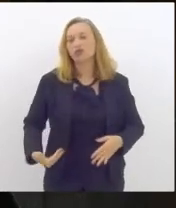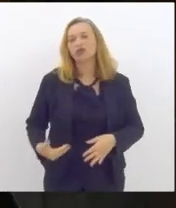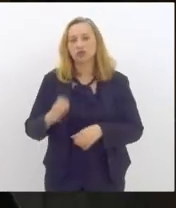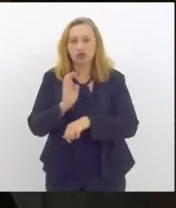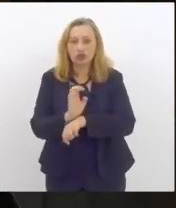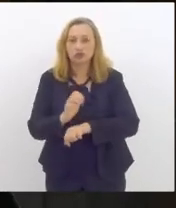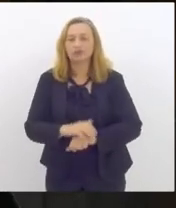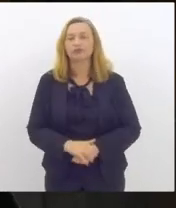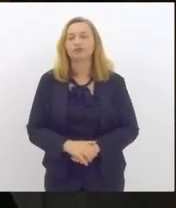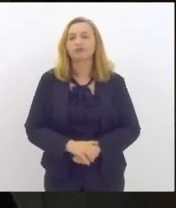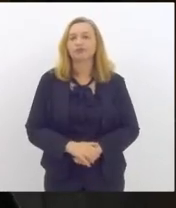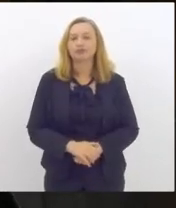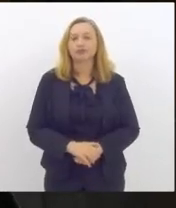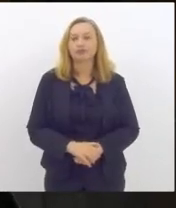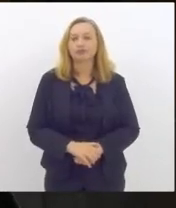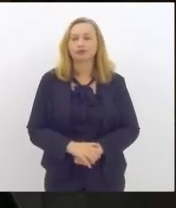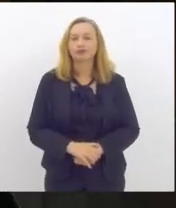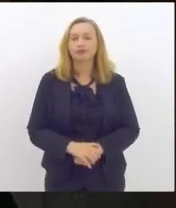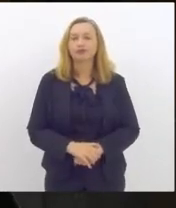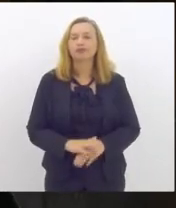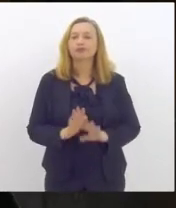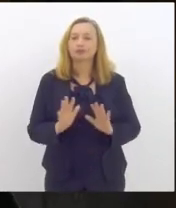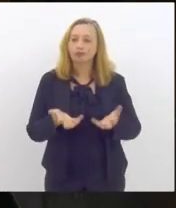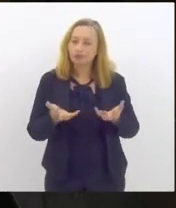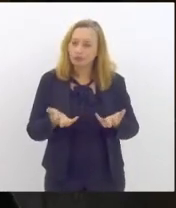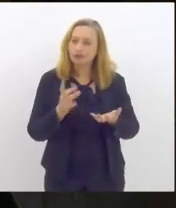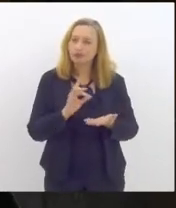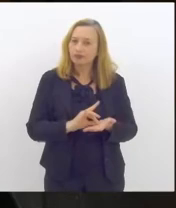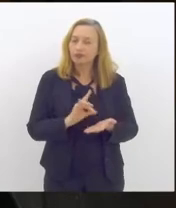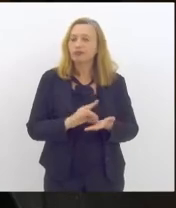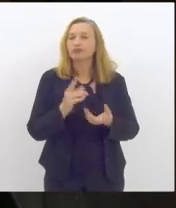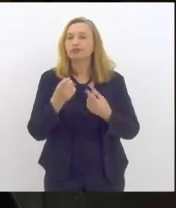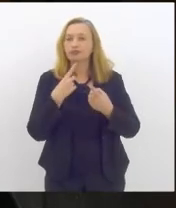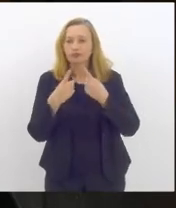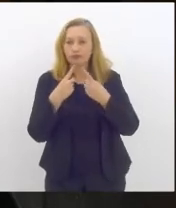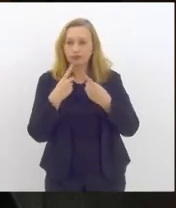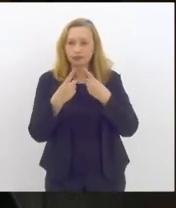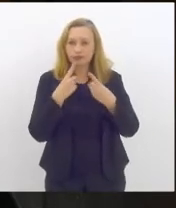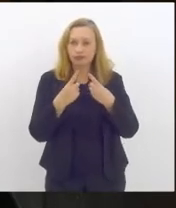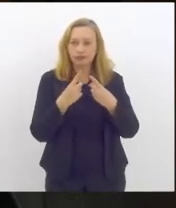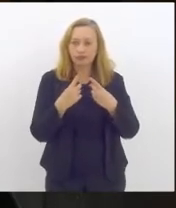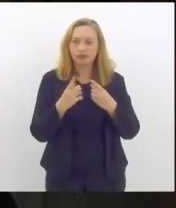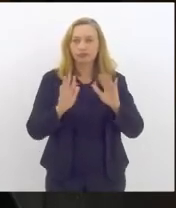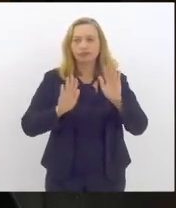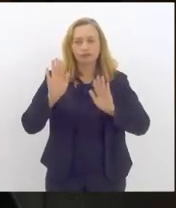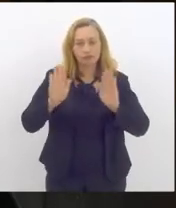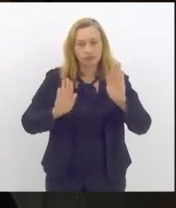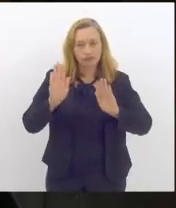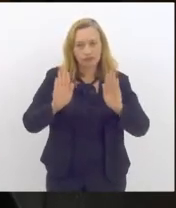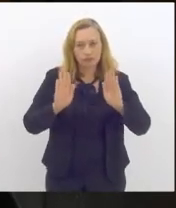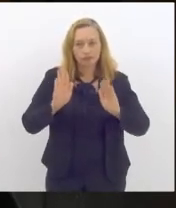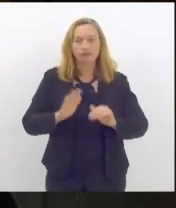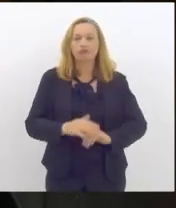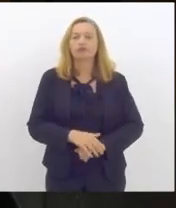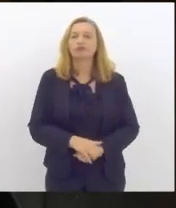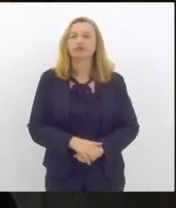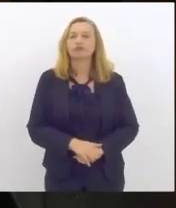Estado é só que o que a gente quer na verdade debater é que essa licitação